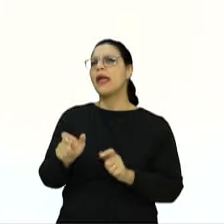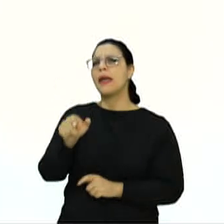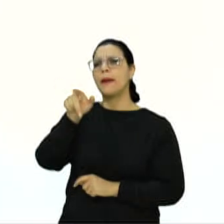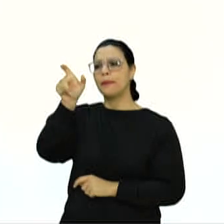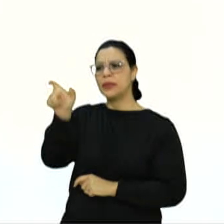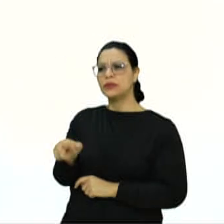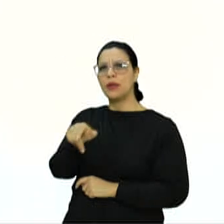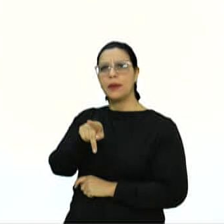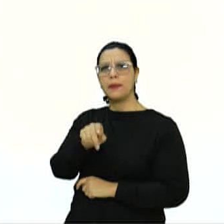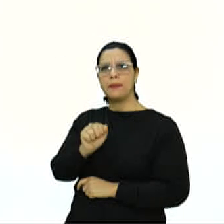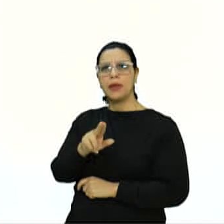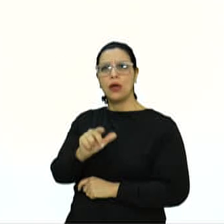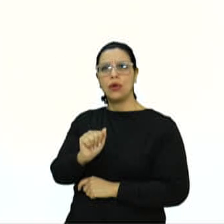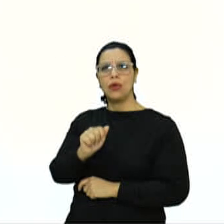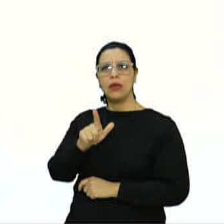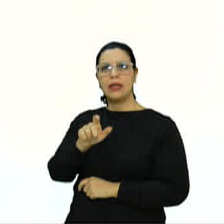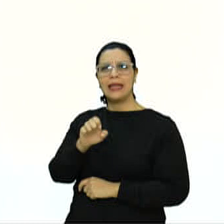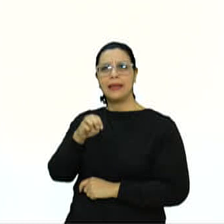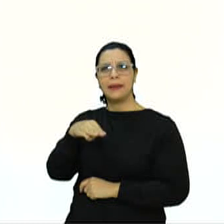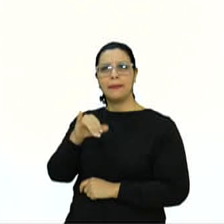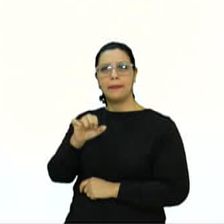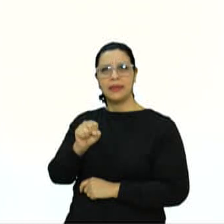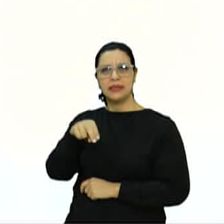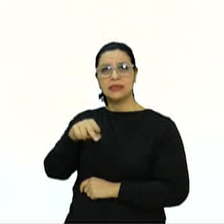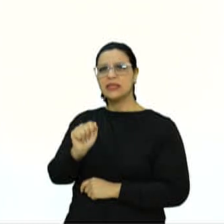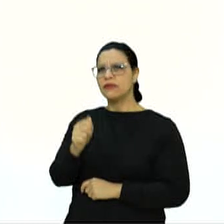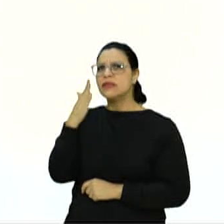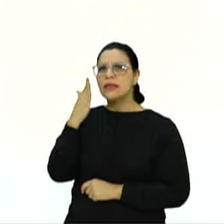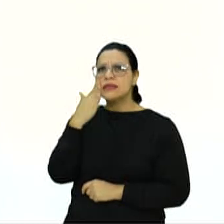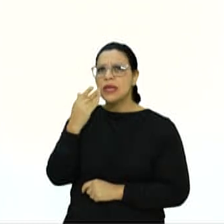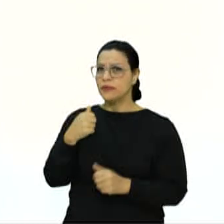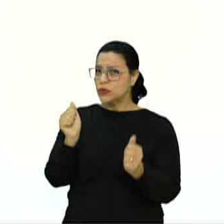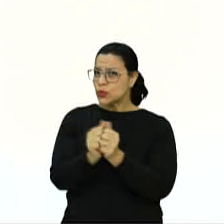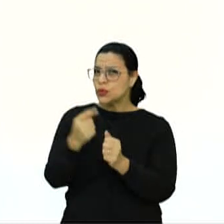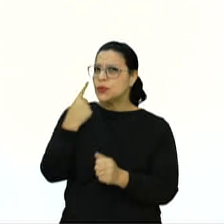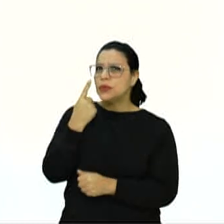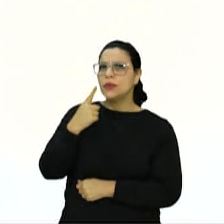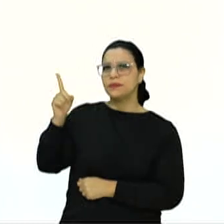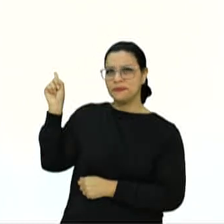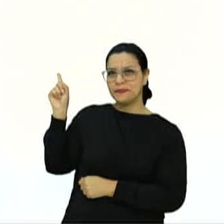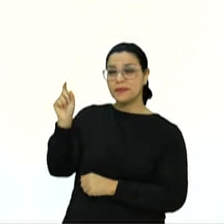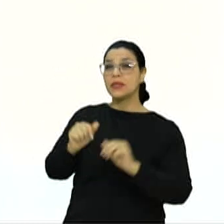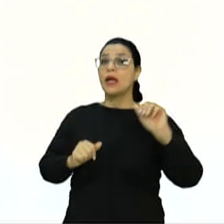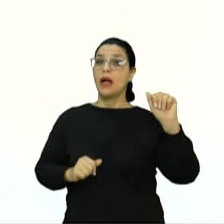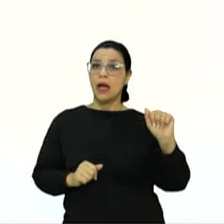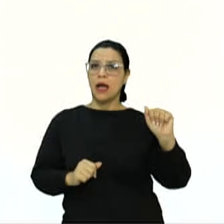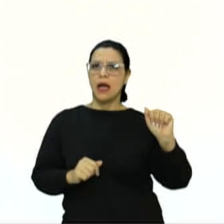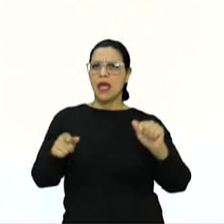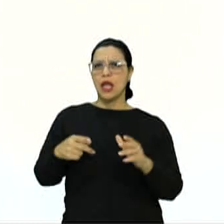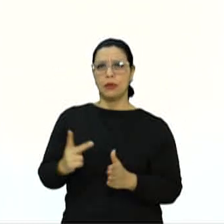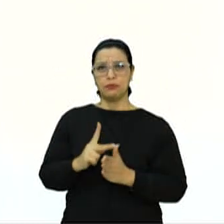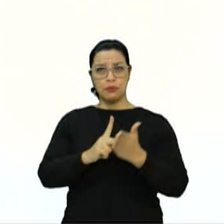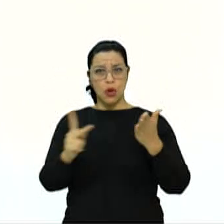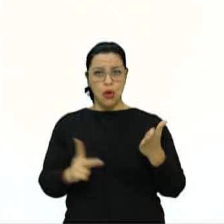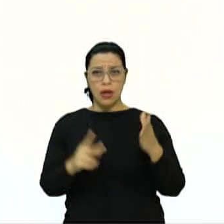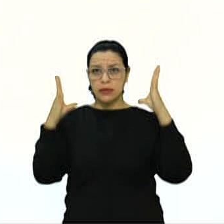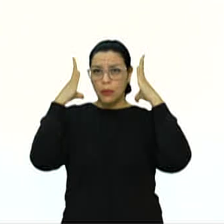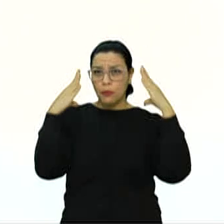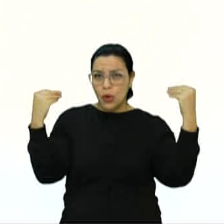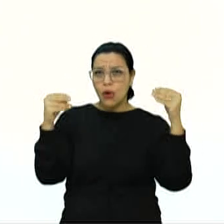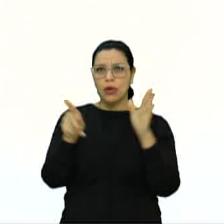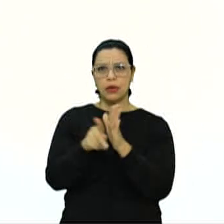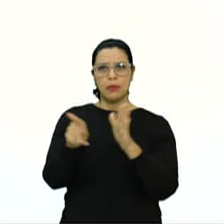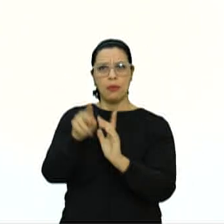Paulo Leminski? E agora, você sabe? Fica aqui comigo. Letra A. Foi um poeta polonês